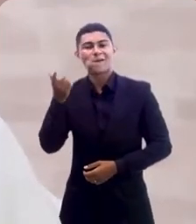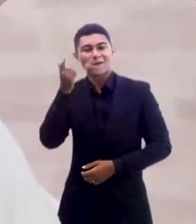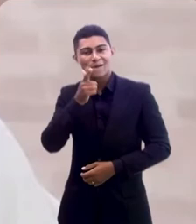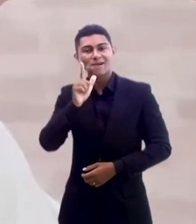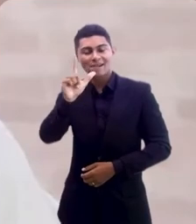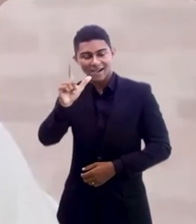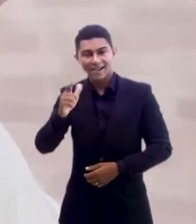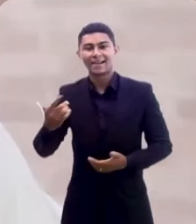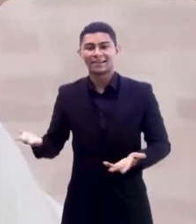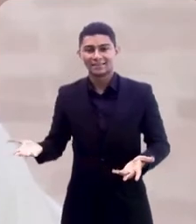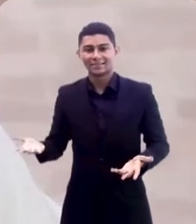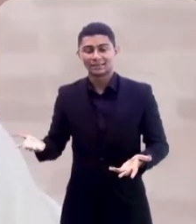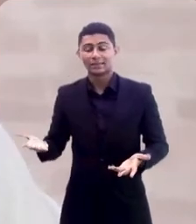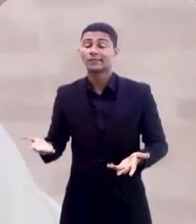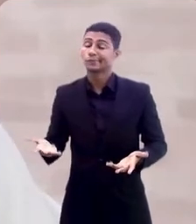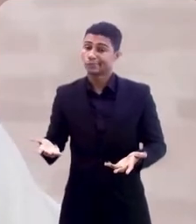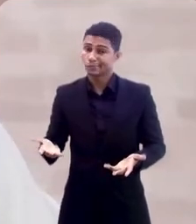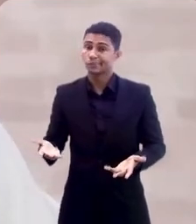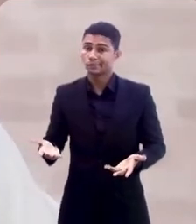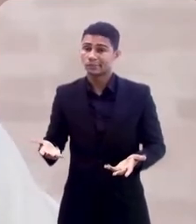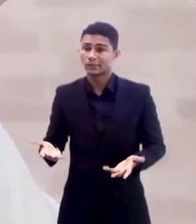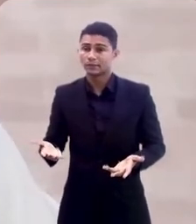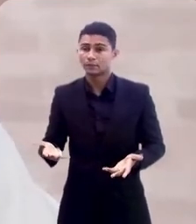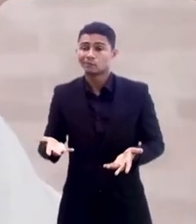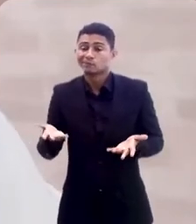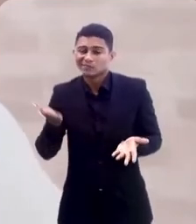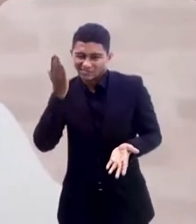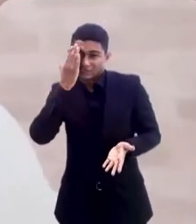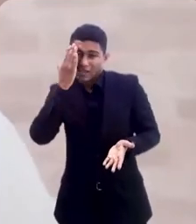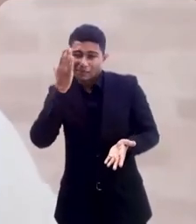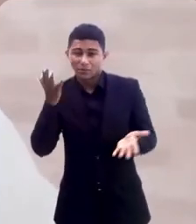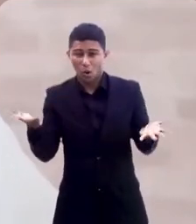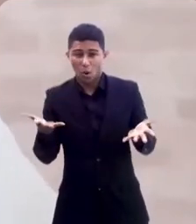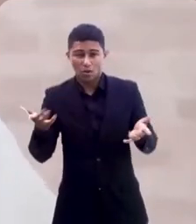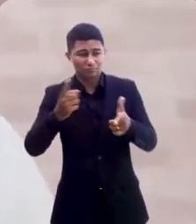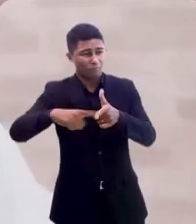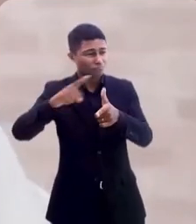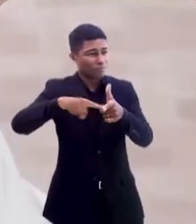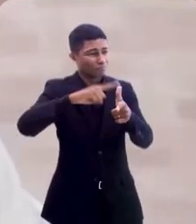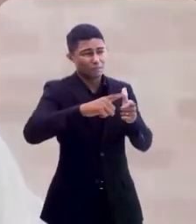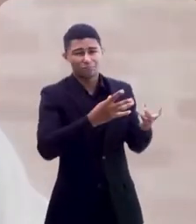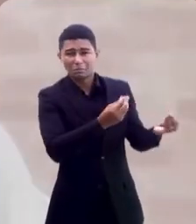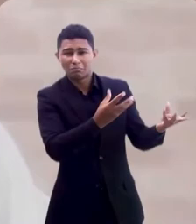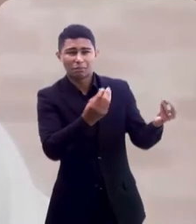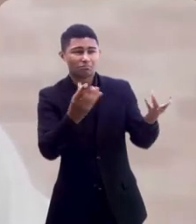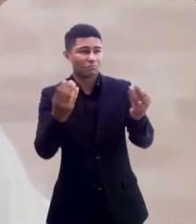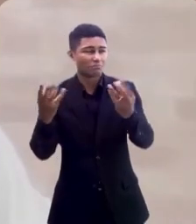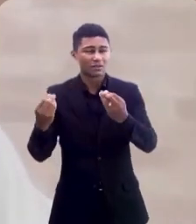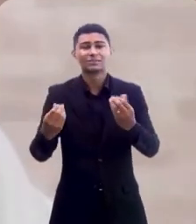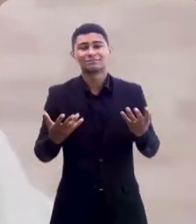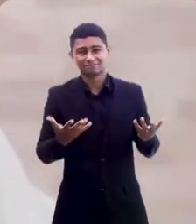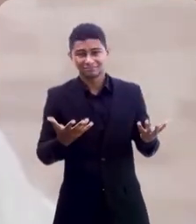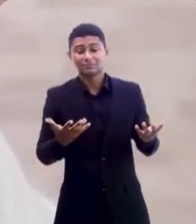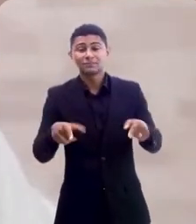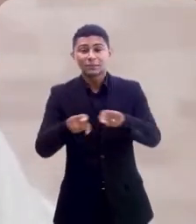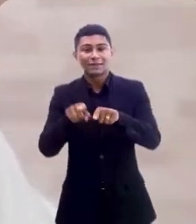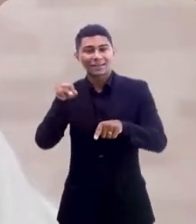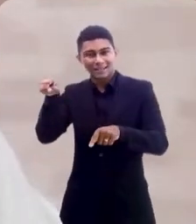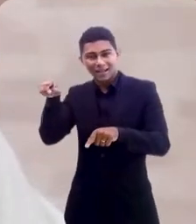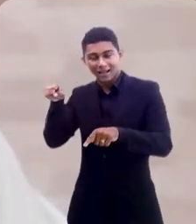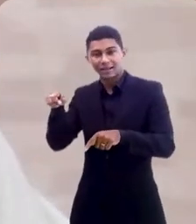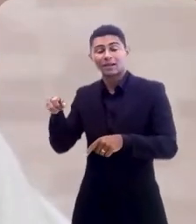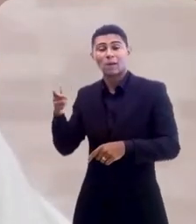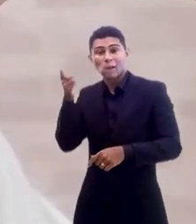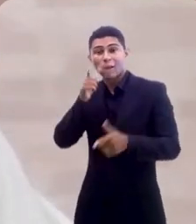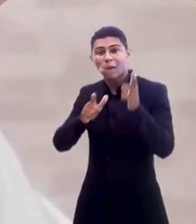talvez mais saudável do que esse conjunto de problemas que é a região